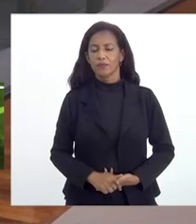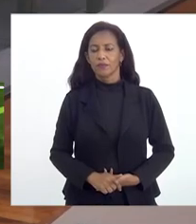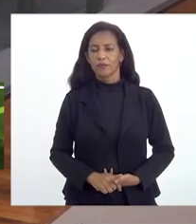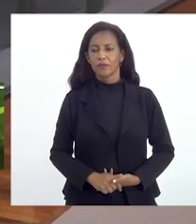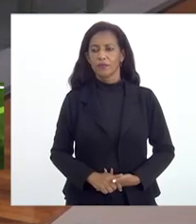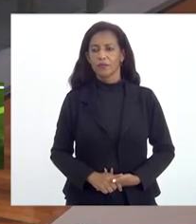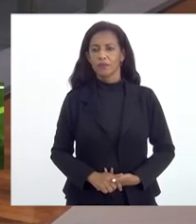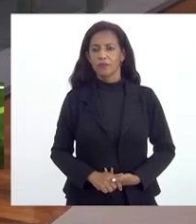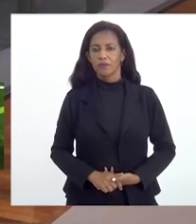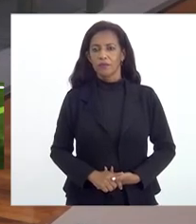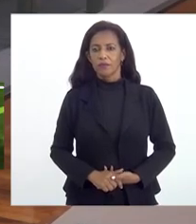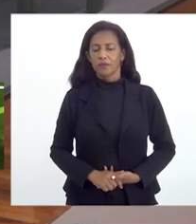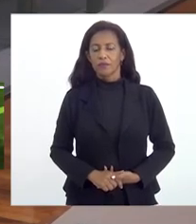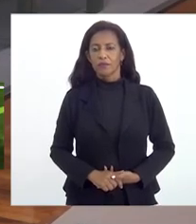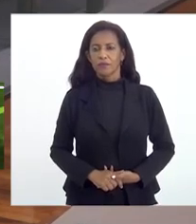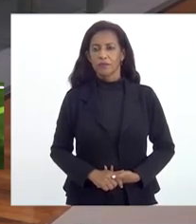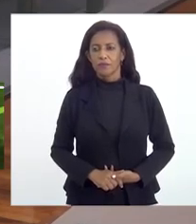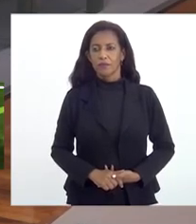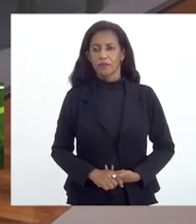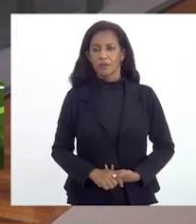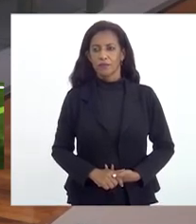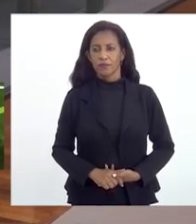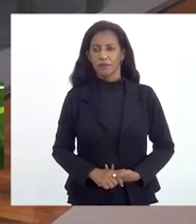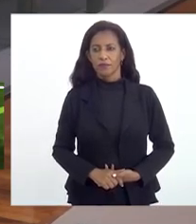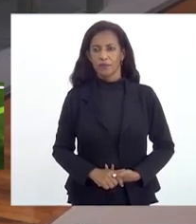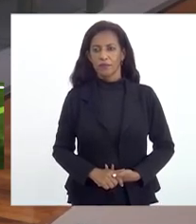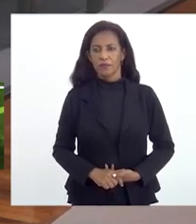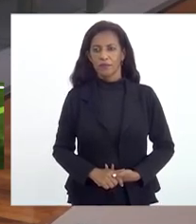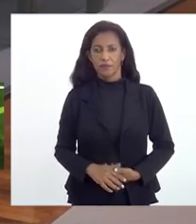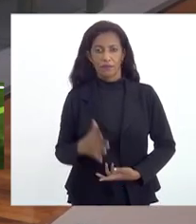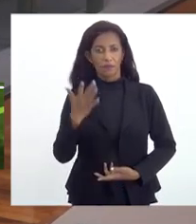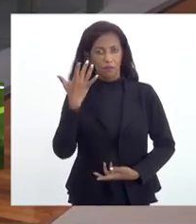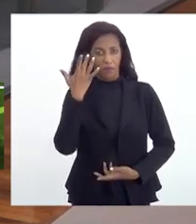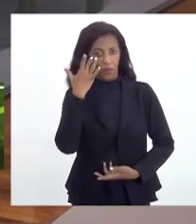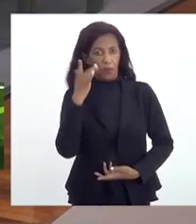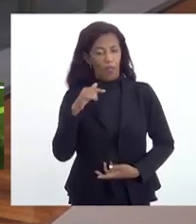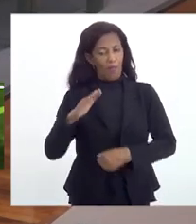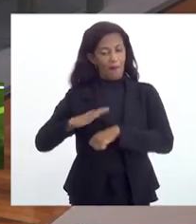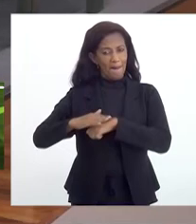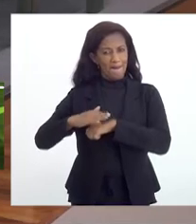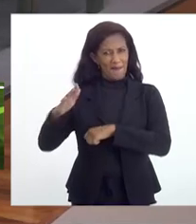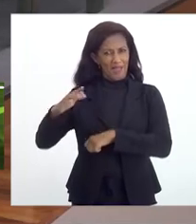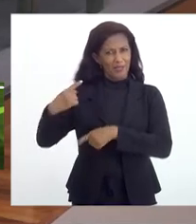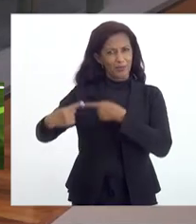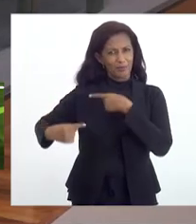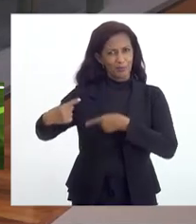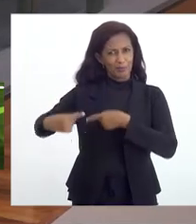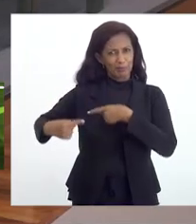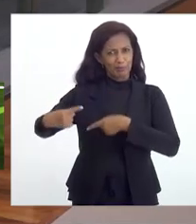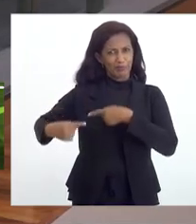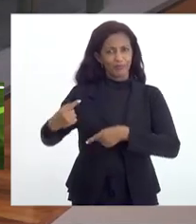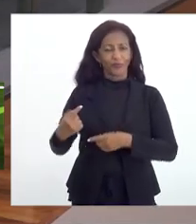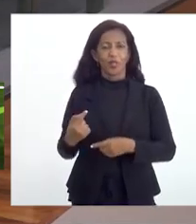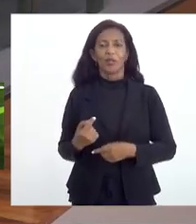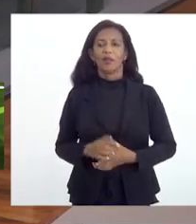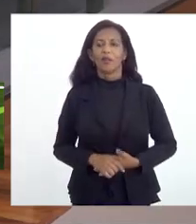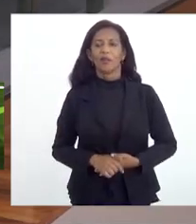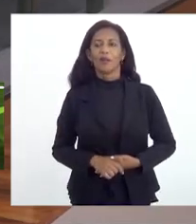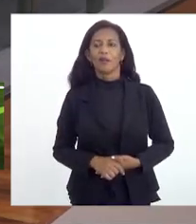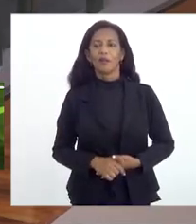eu queria, então, esse eu acho que é o que vai dar mais discussão, por conta